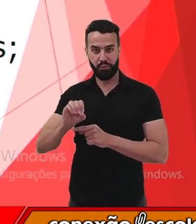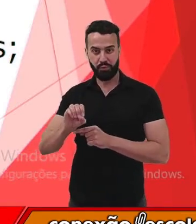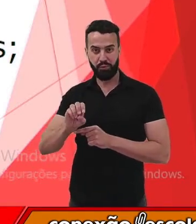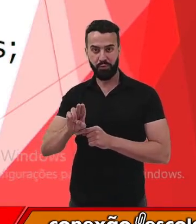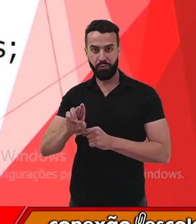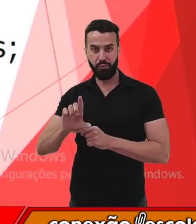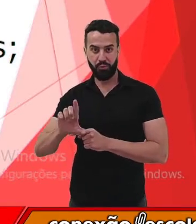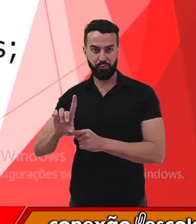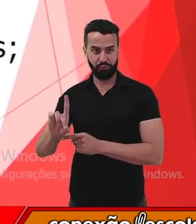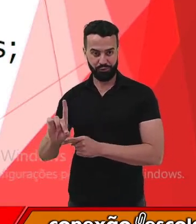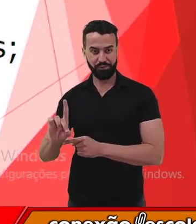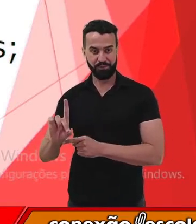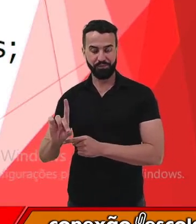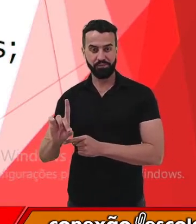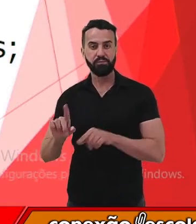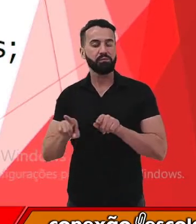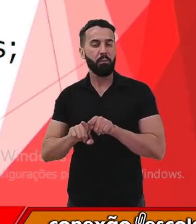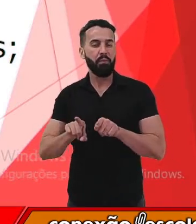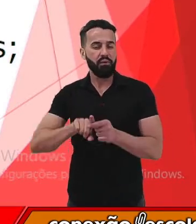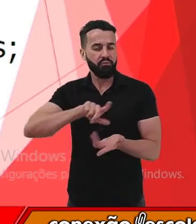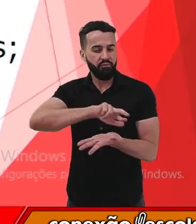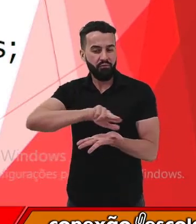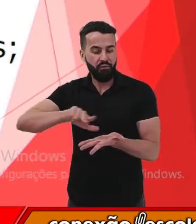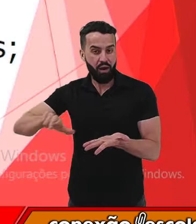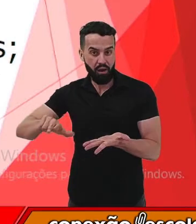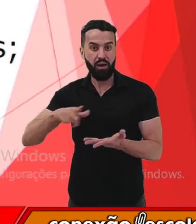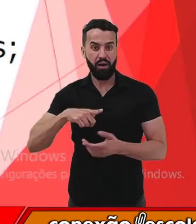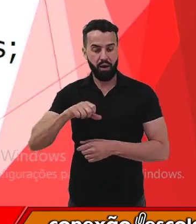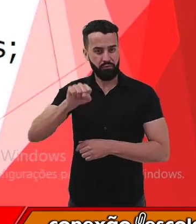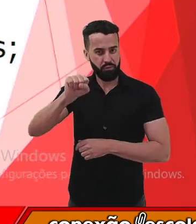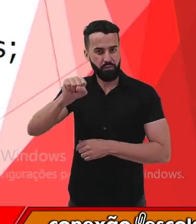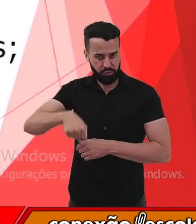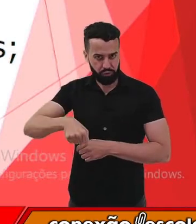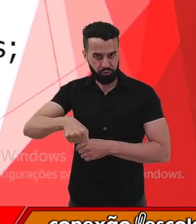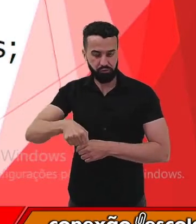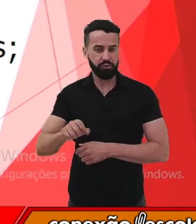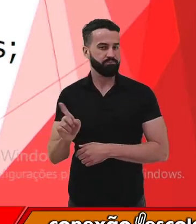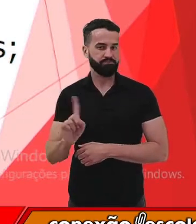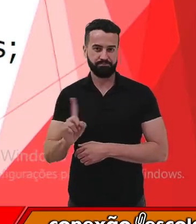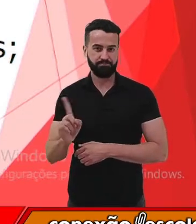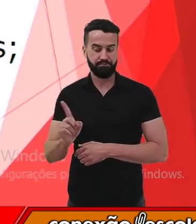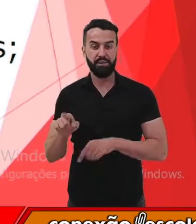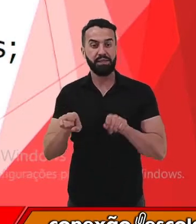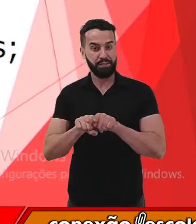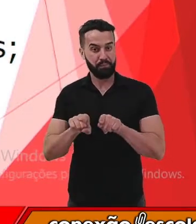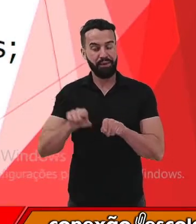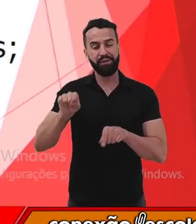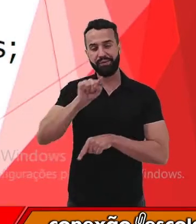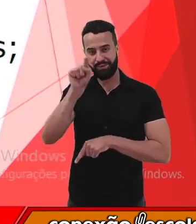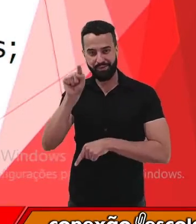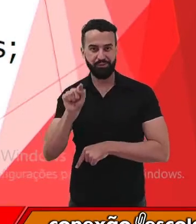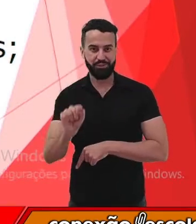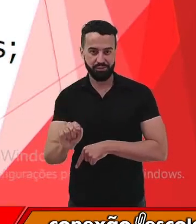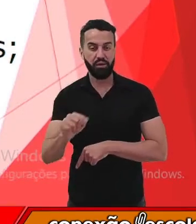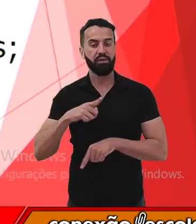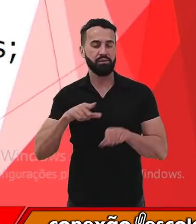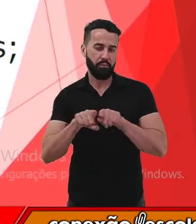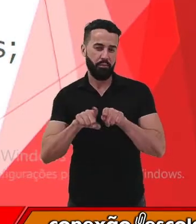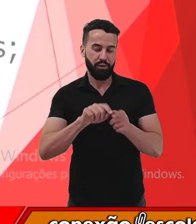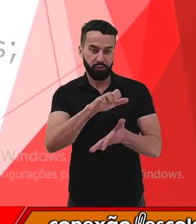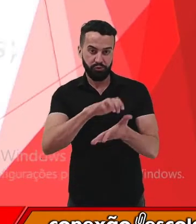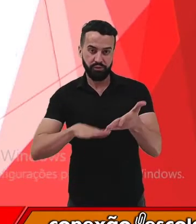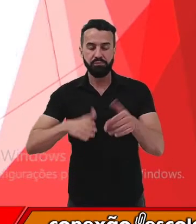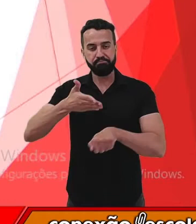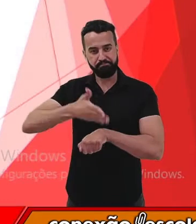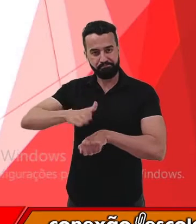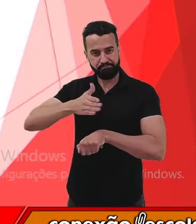could. E as suas formas afirmativas, negativas e interrogativas e alguns exercícios de fixação.